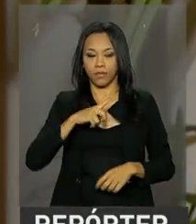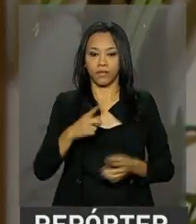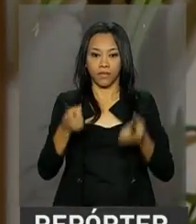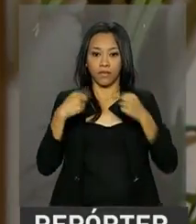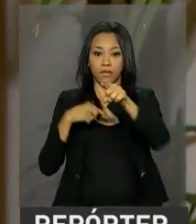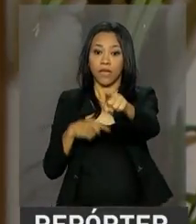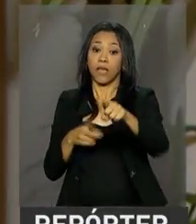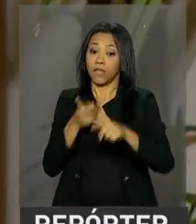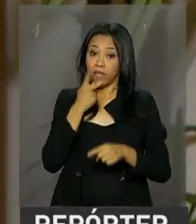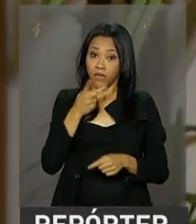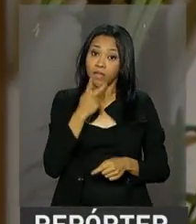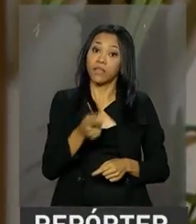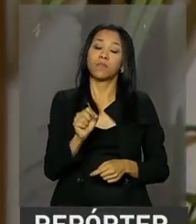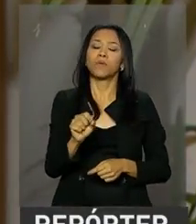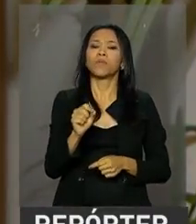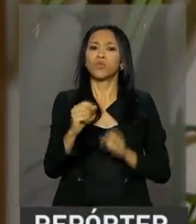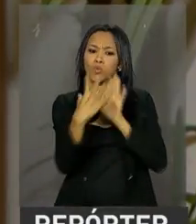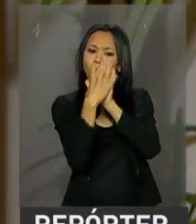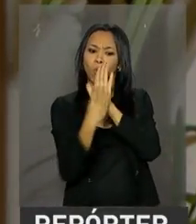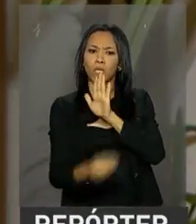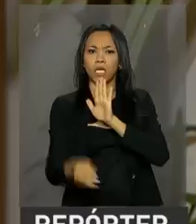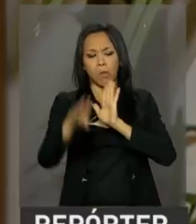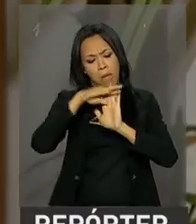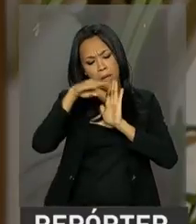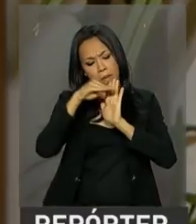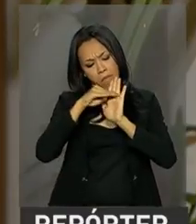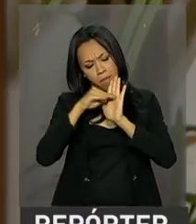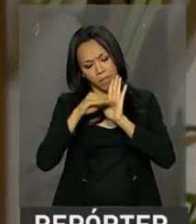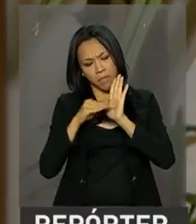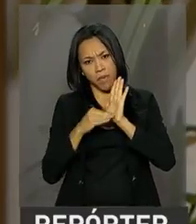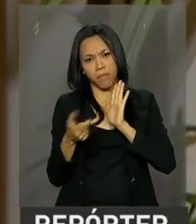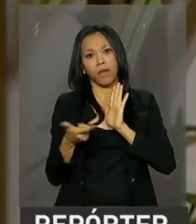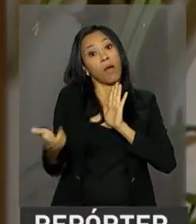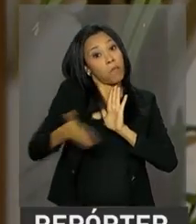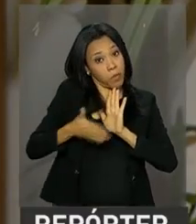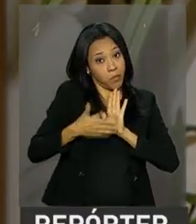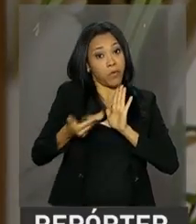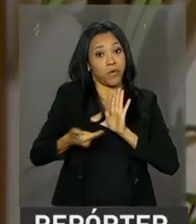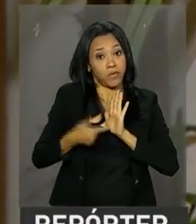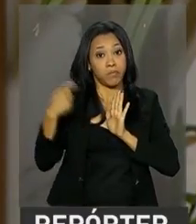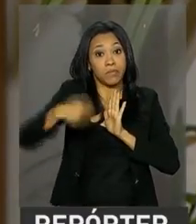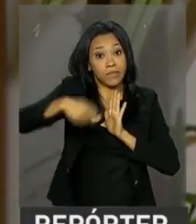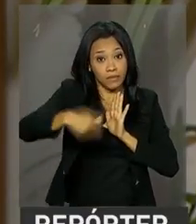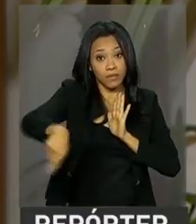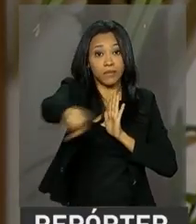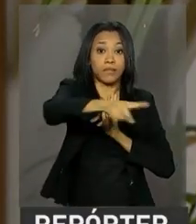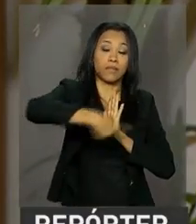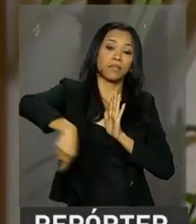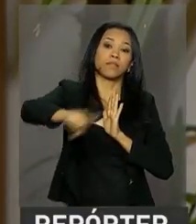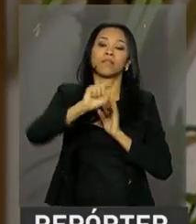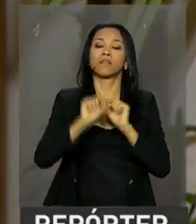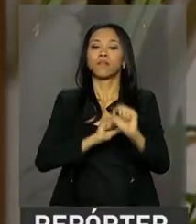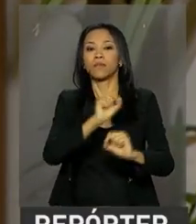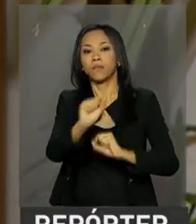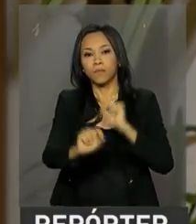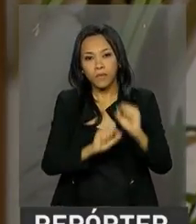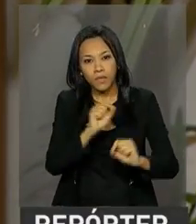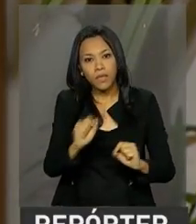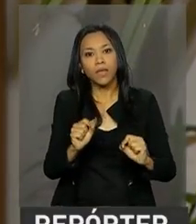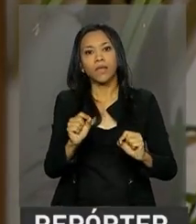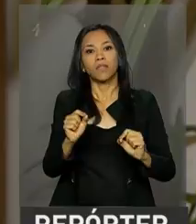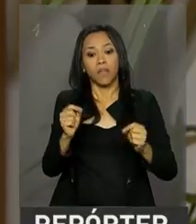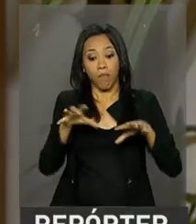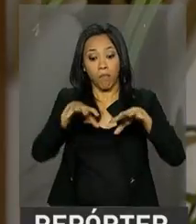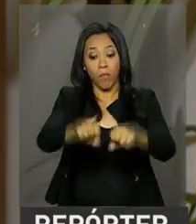implementada nos moldes aqui propostos, precisa necessariamente estar articulada, para além da concessão do